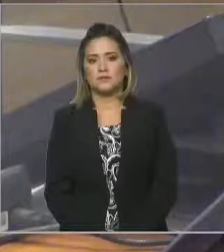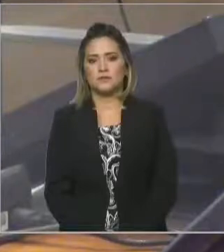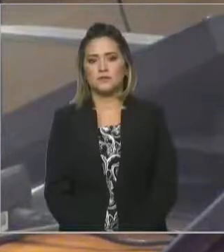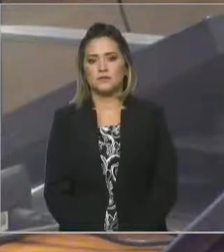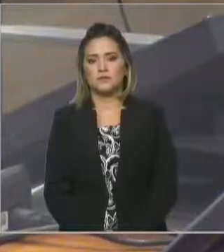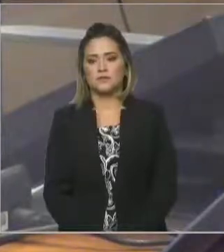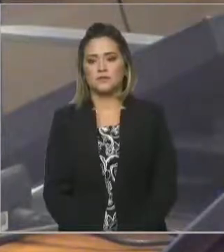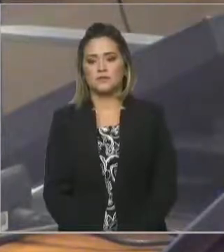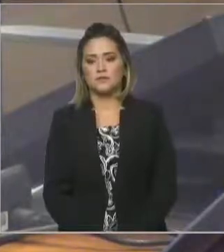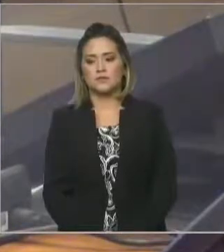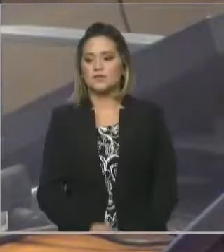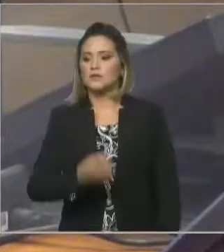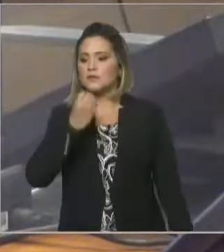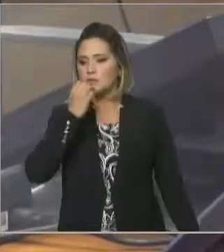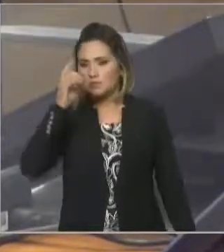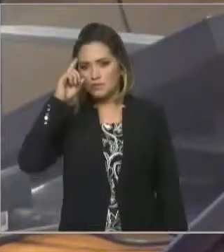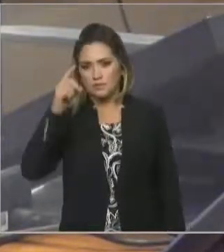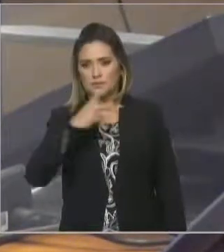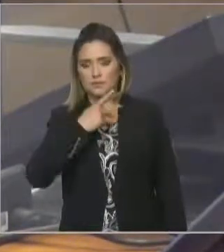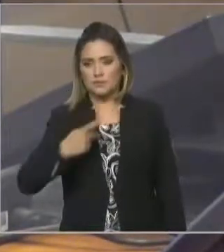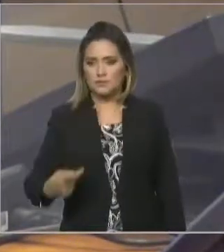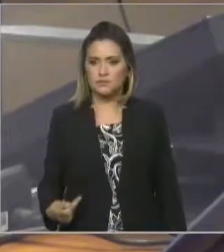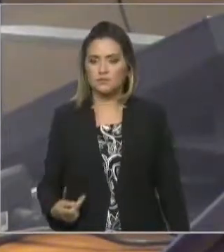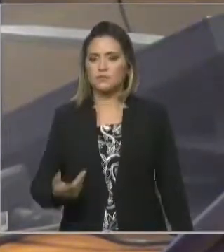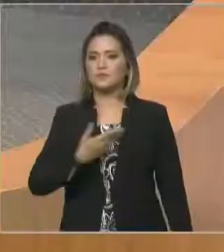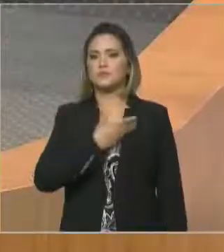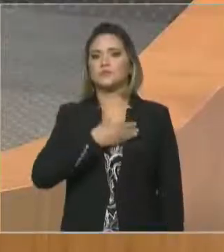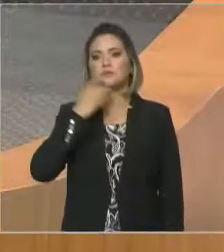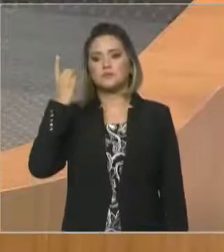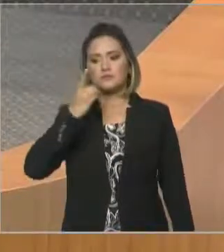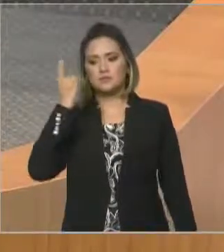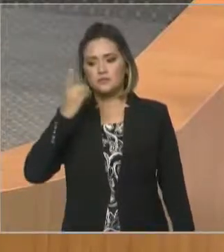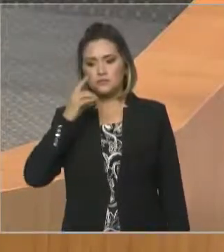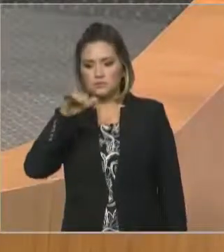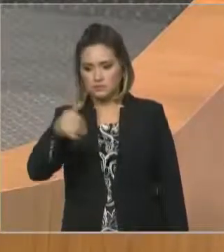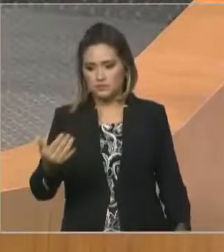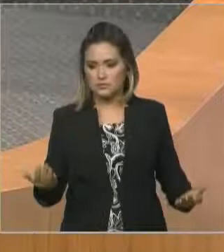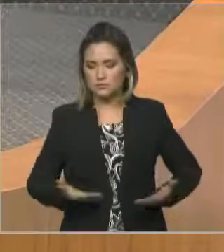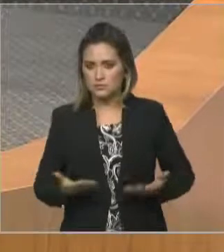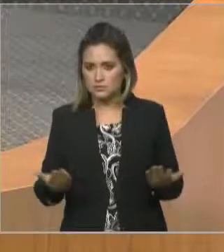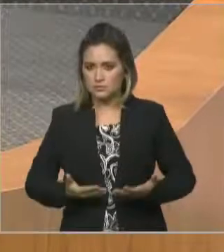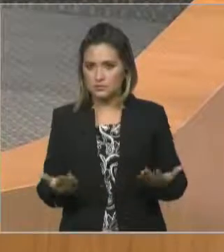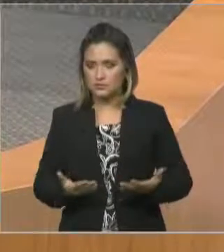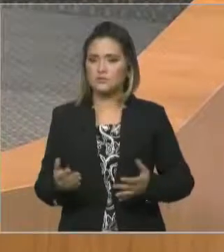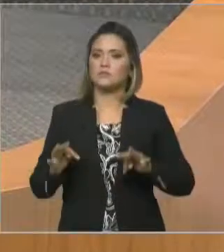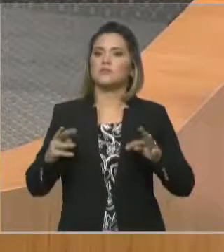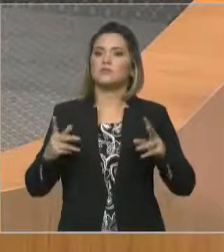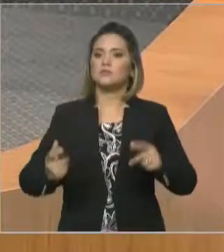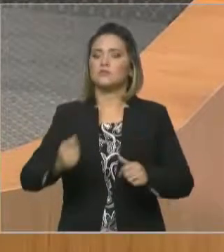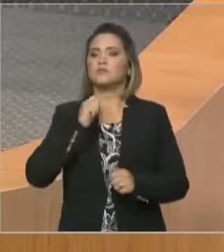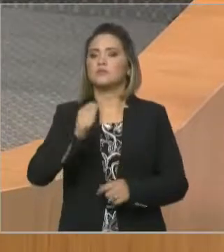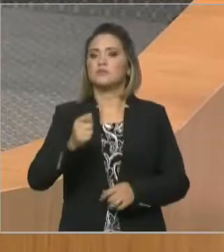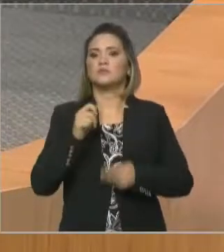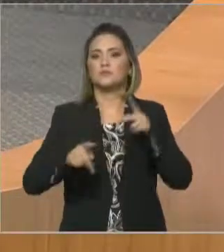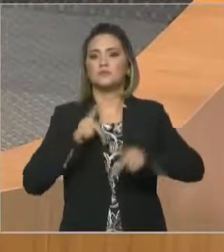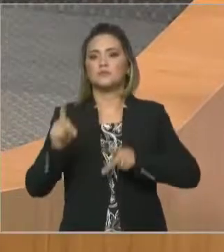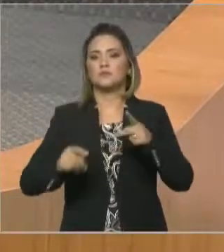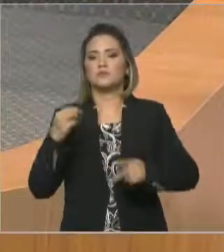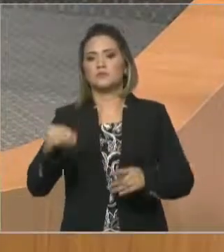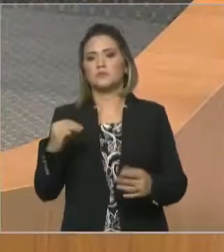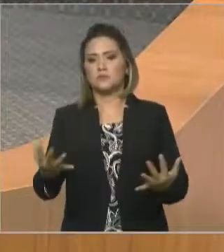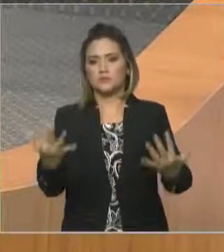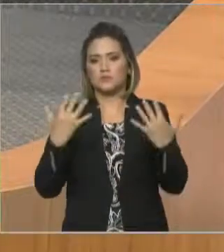bom dia senhor presidente bom dia a todos os colegas deputados aproveito aqui cumprimento todos os profissionais de imprensa eo povo do maranhão que nos acompanham